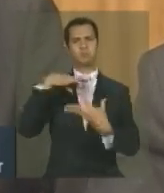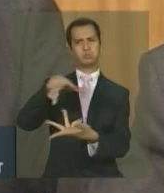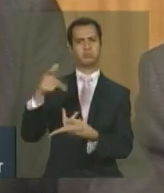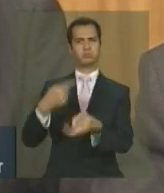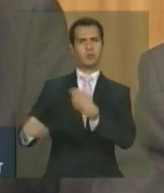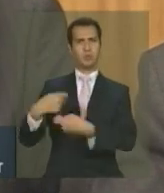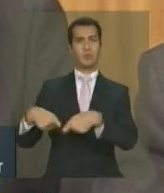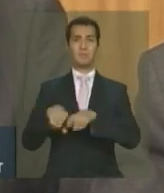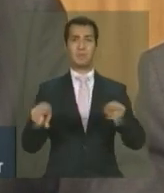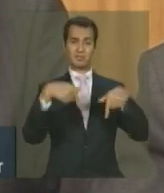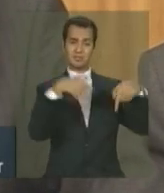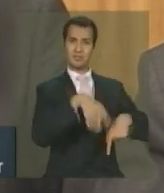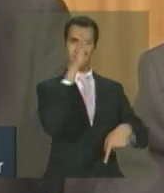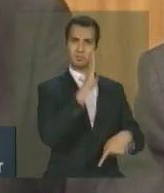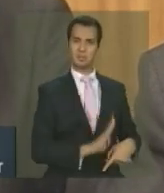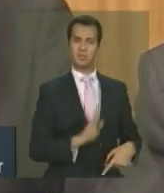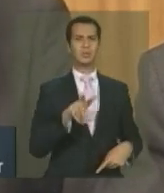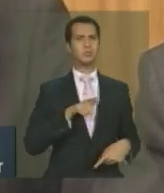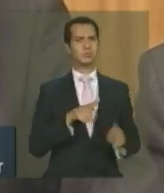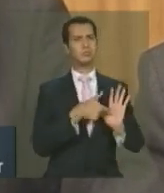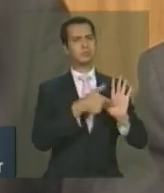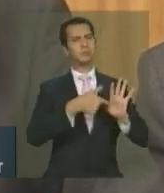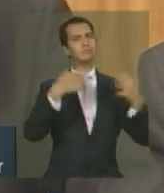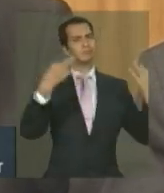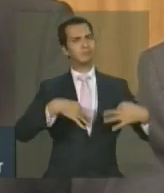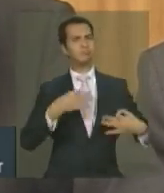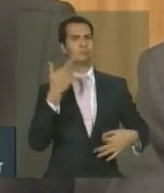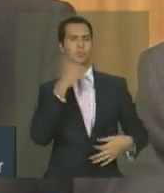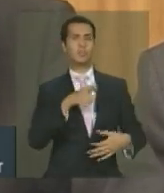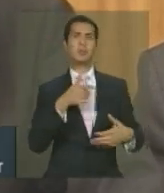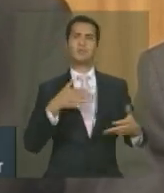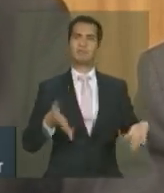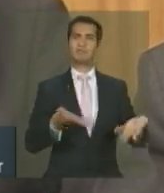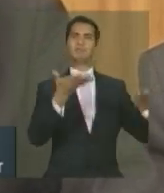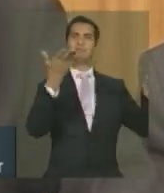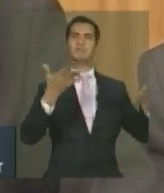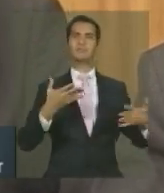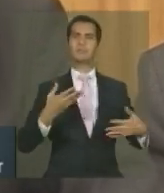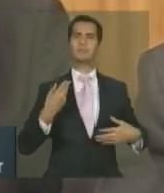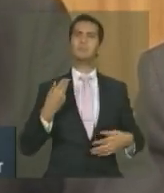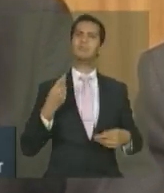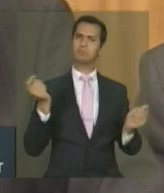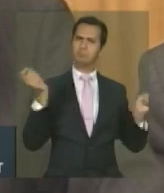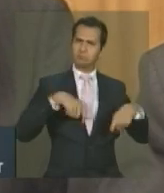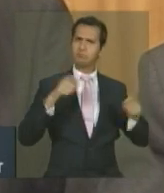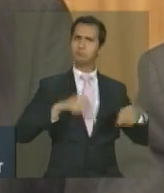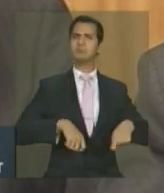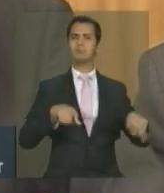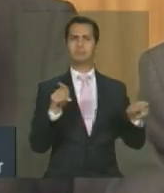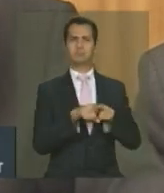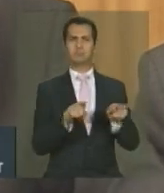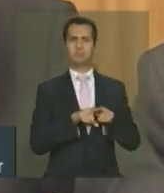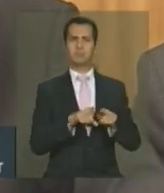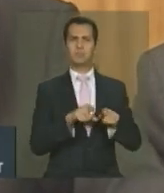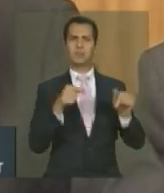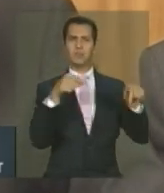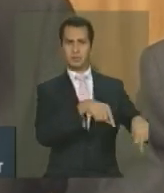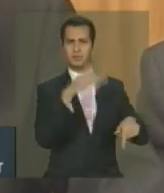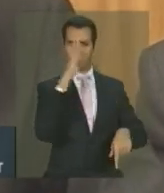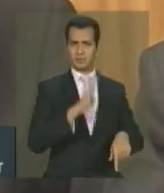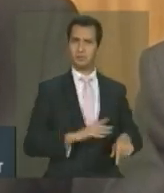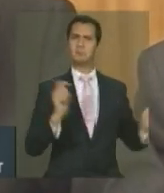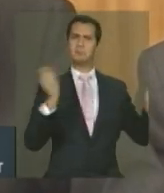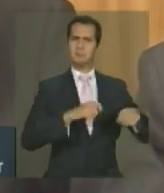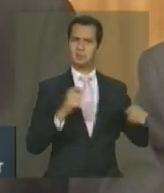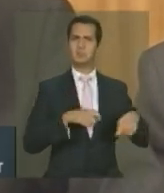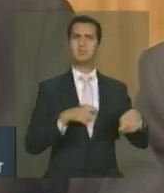brasileira, dando sinais evidentes de uma vitalidade muito grande, de uma capacidade muito grande de ocupação do